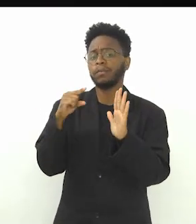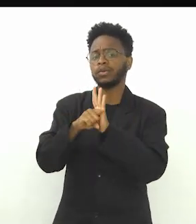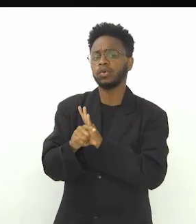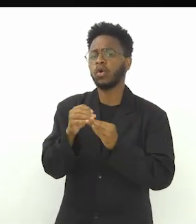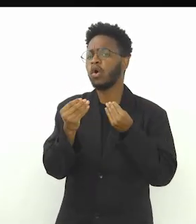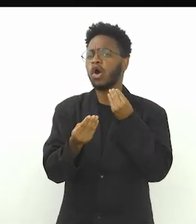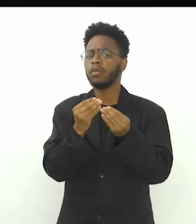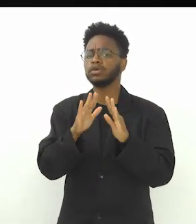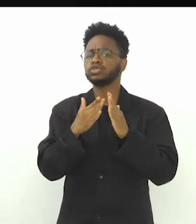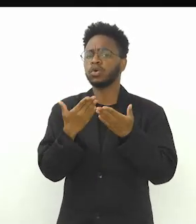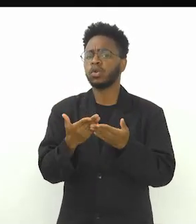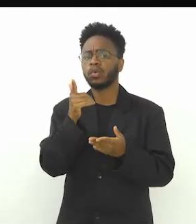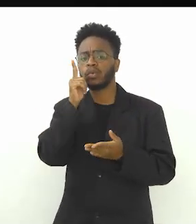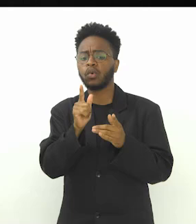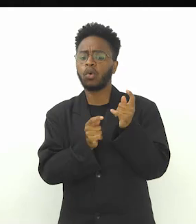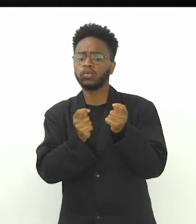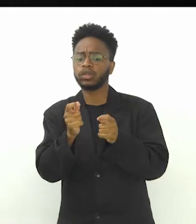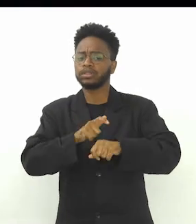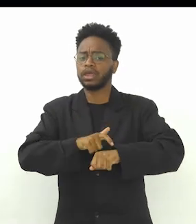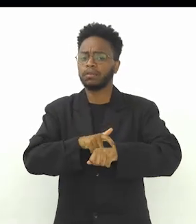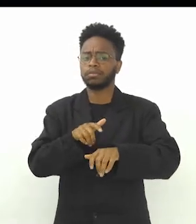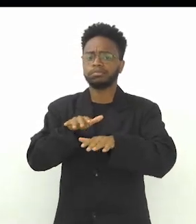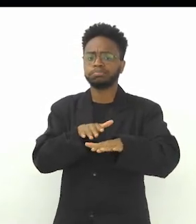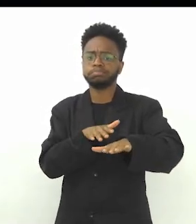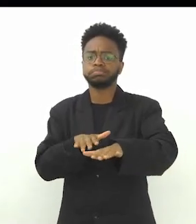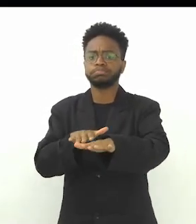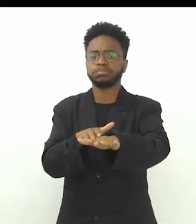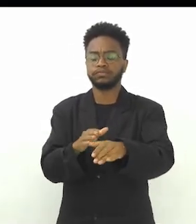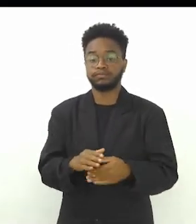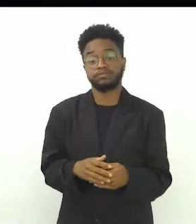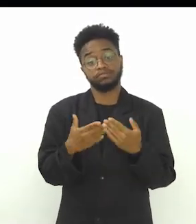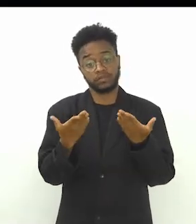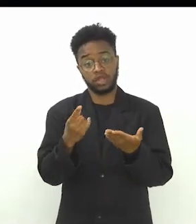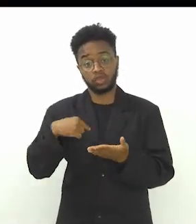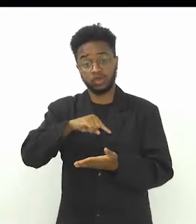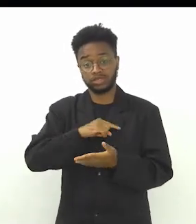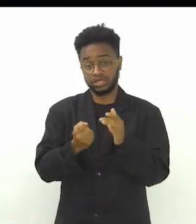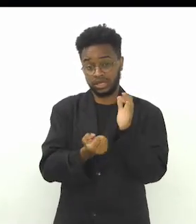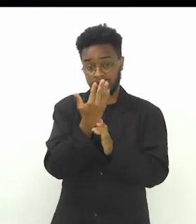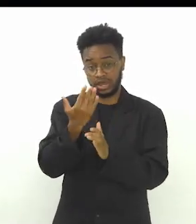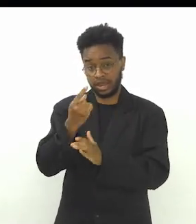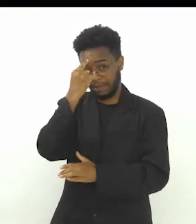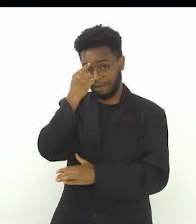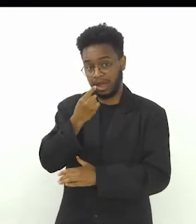o andamento da escola, como é que você concilia isso? Na verdade a gente cria cenas